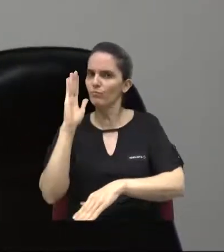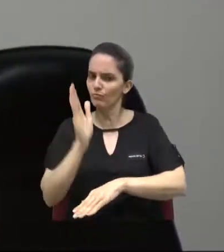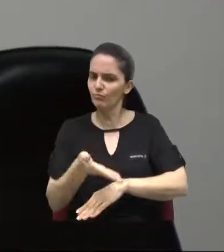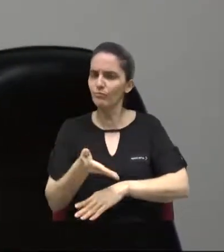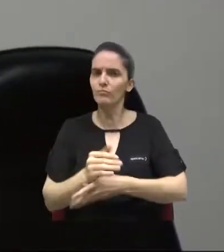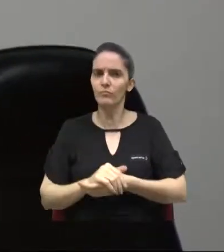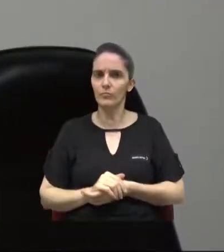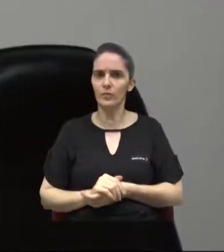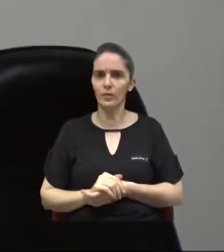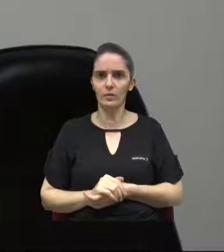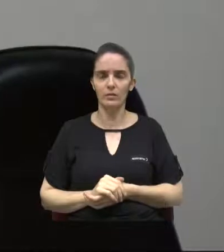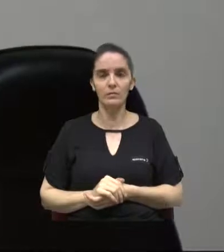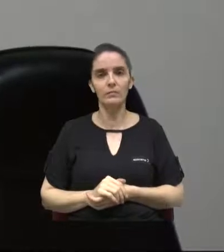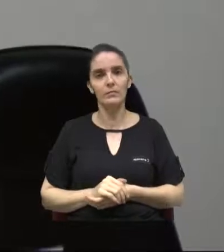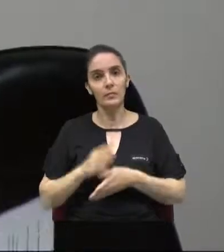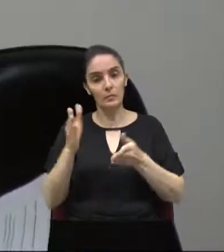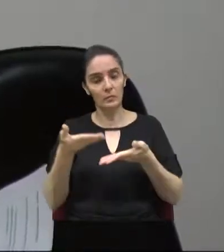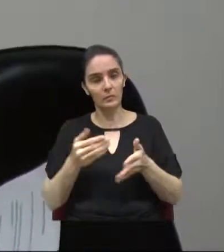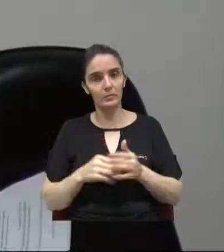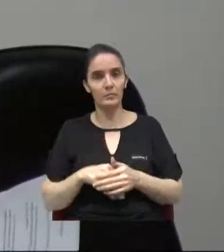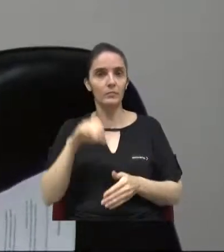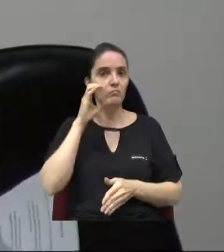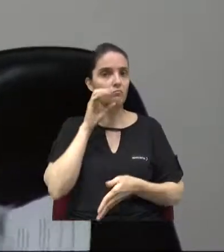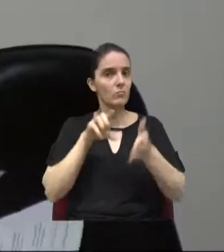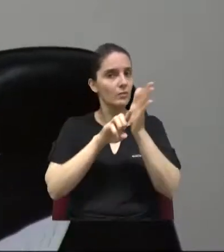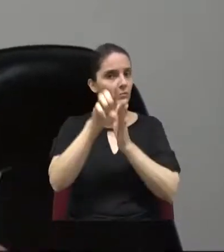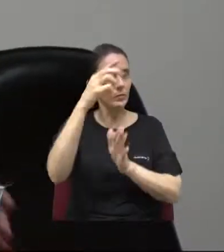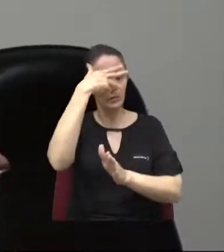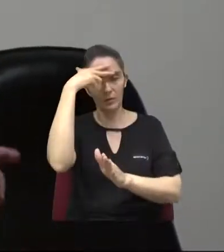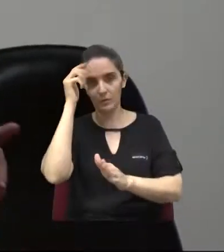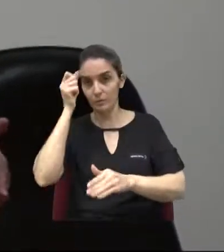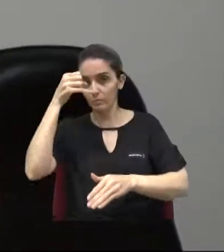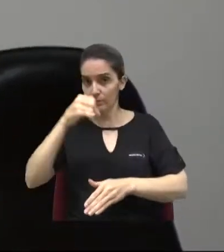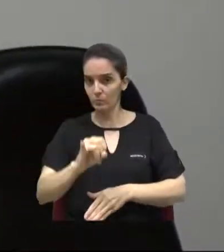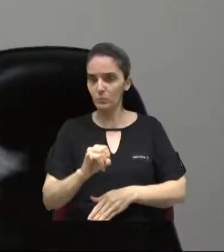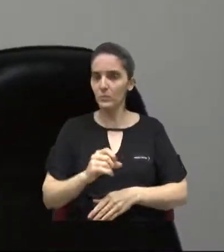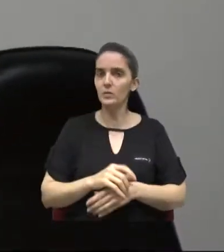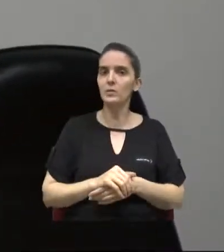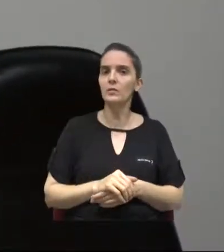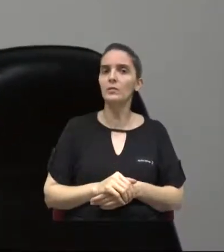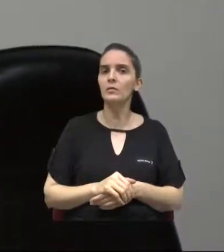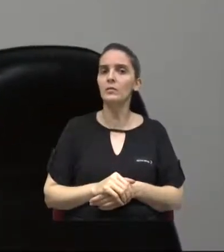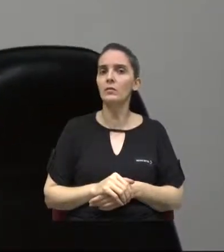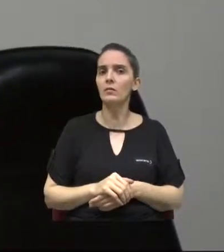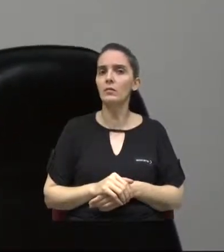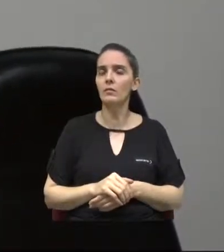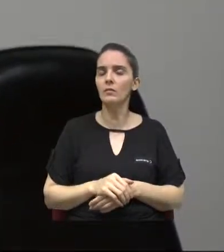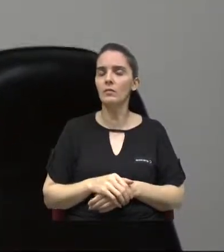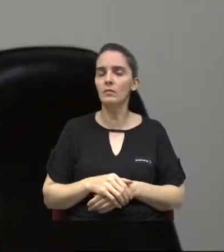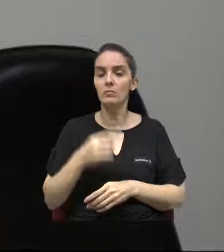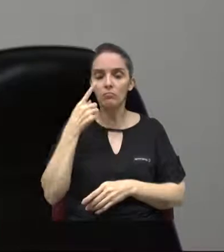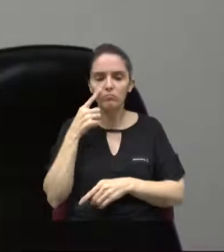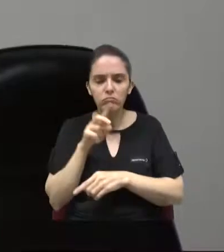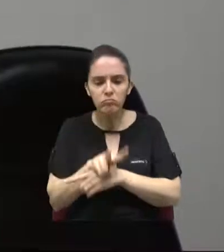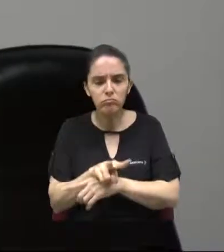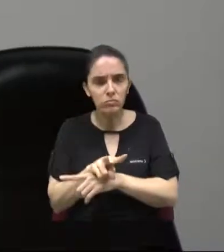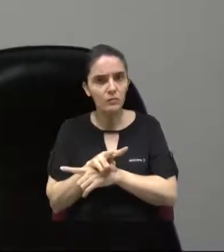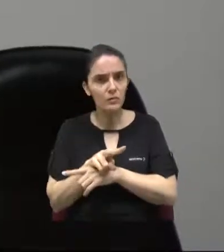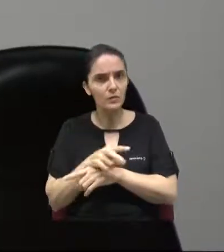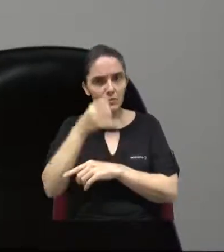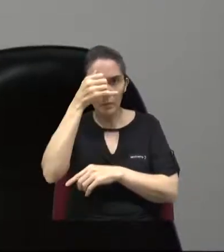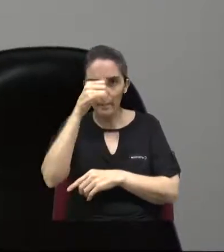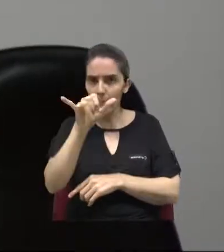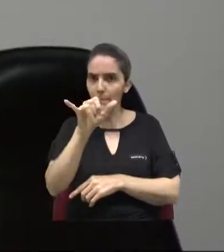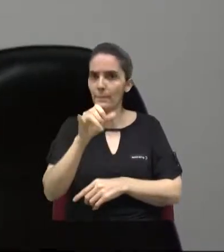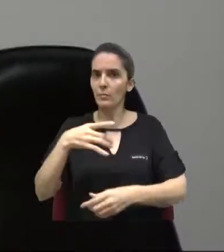muito sério. Então, eu pergunto nesse requerimento se está sendo feito realmente esse trabalho de prevenção, esse